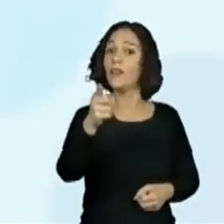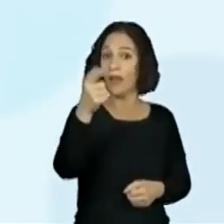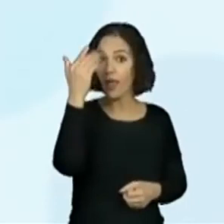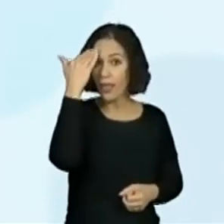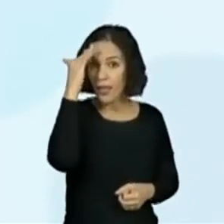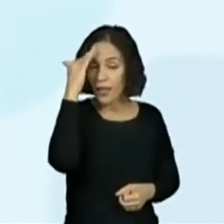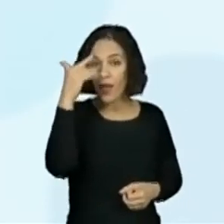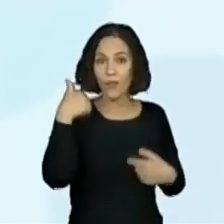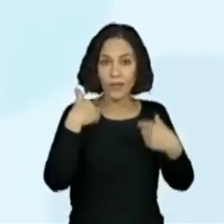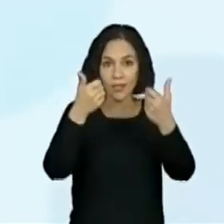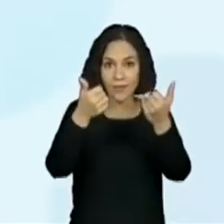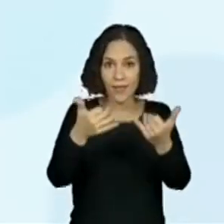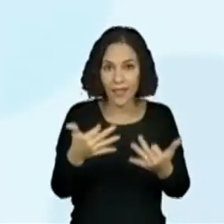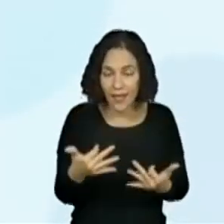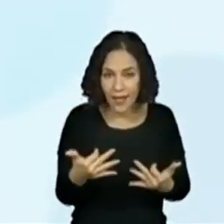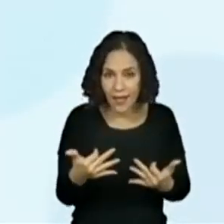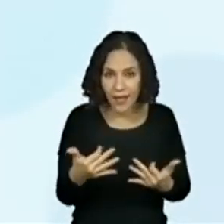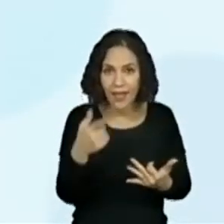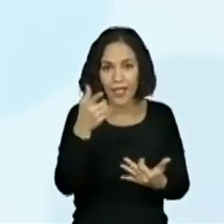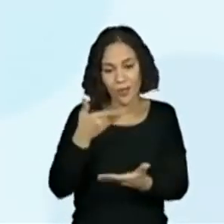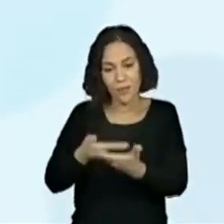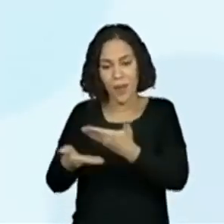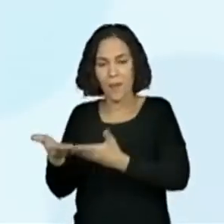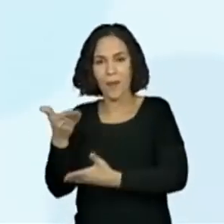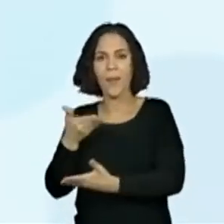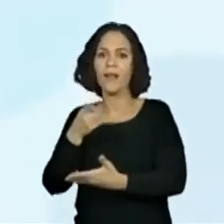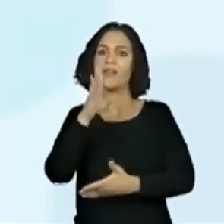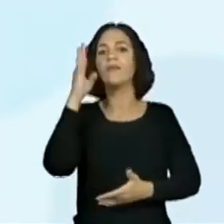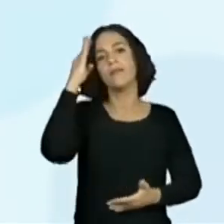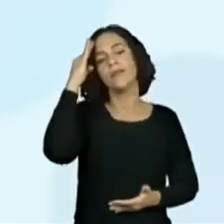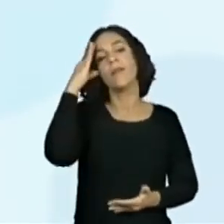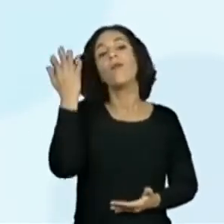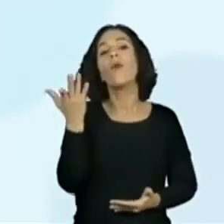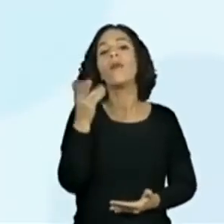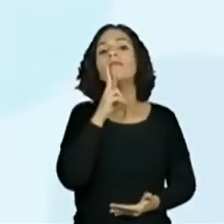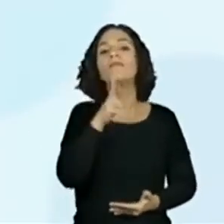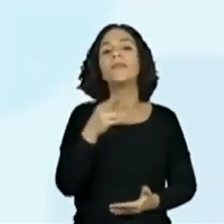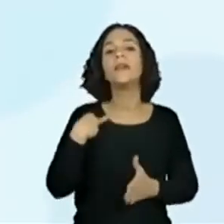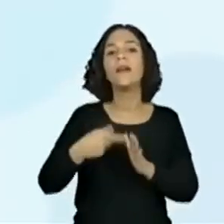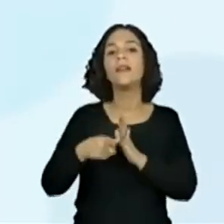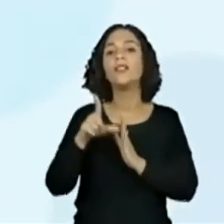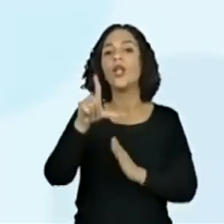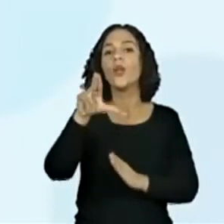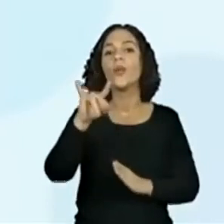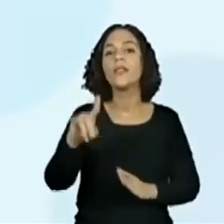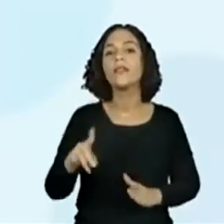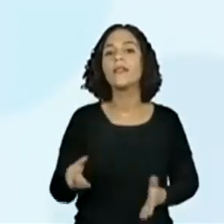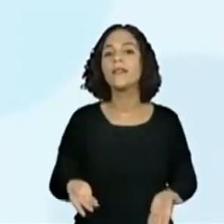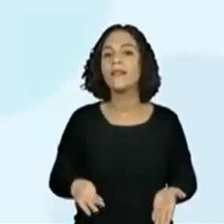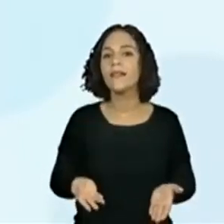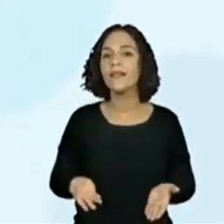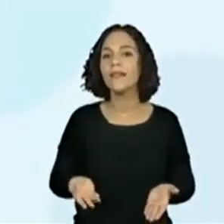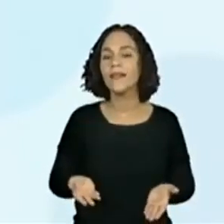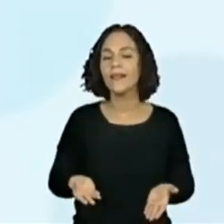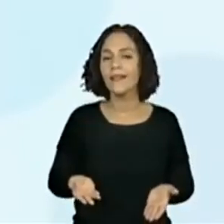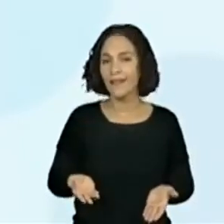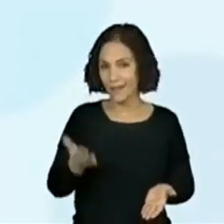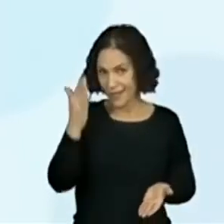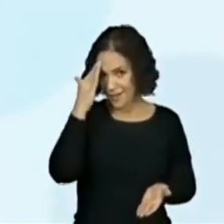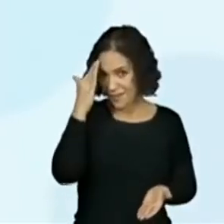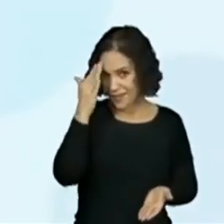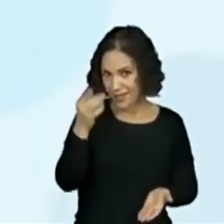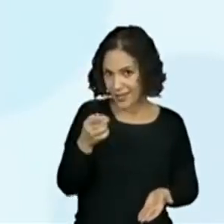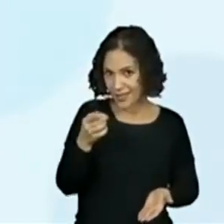entendeu a explicação, se você estava interagindo com a gente, você vai lembrar qual foi o resultado. E isso é importante, né? Sim, com